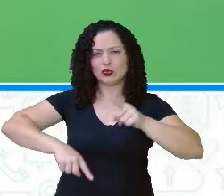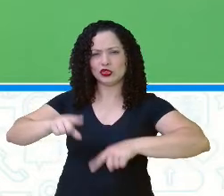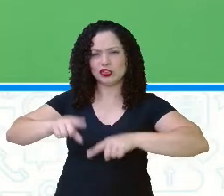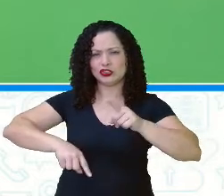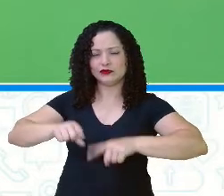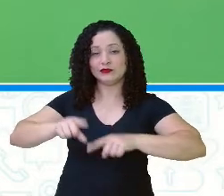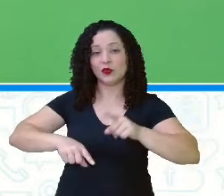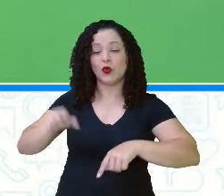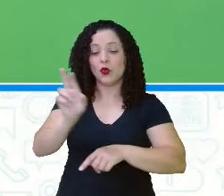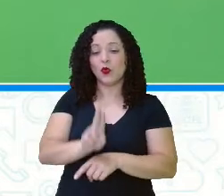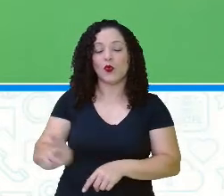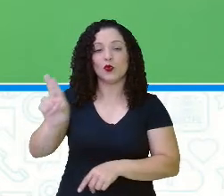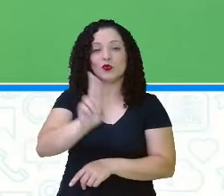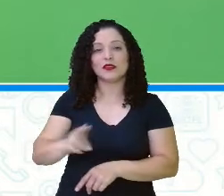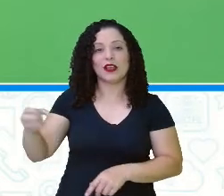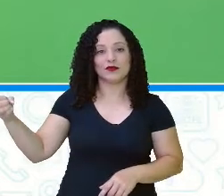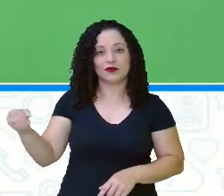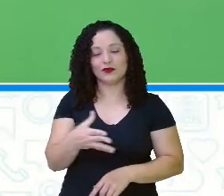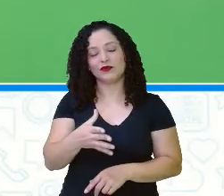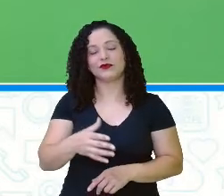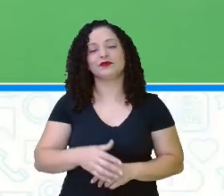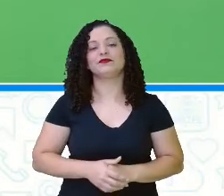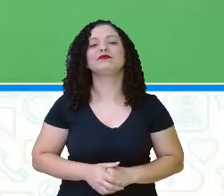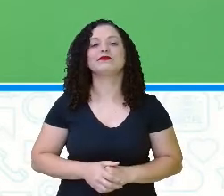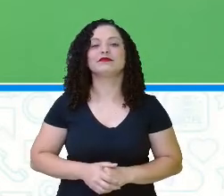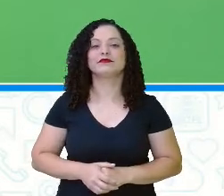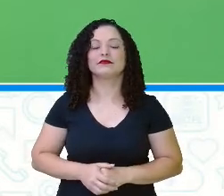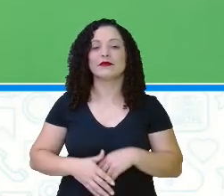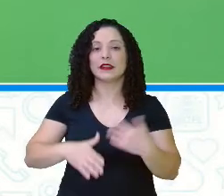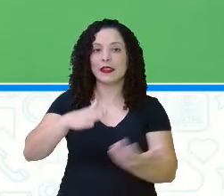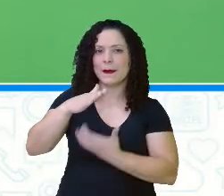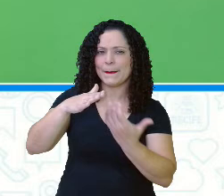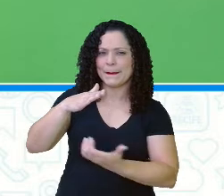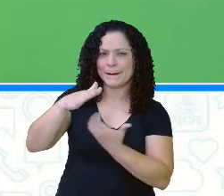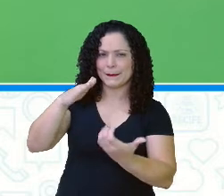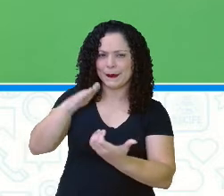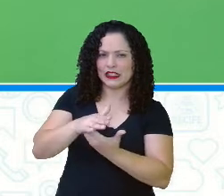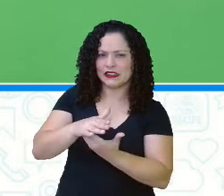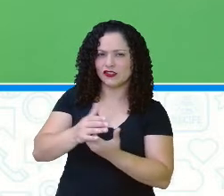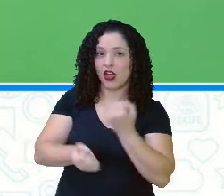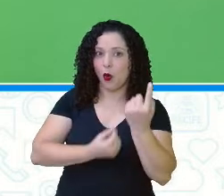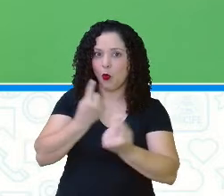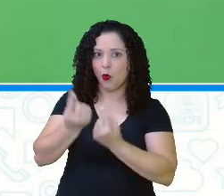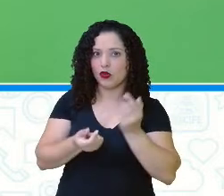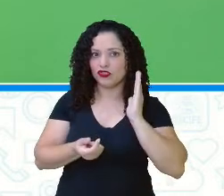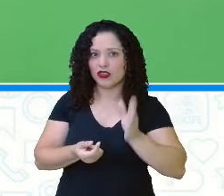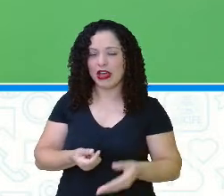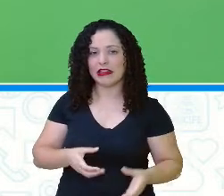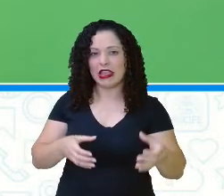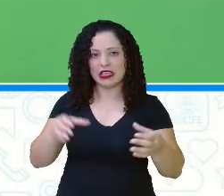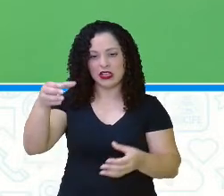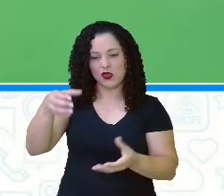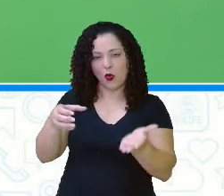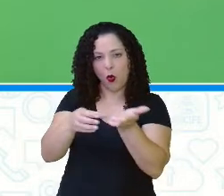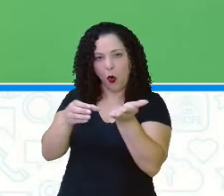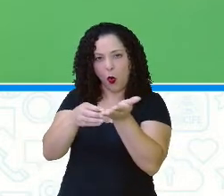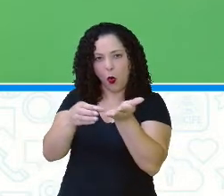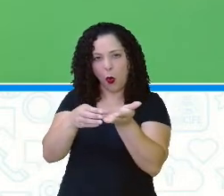vai utilizar, em algumas empresas, inclusive, já aboliram a utilização dos copos descartáveis. Cada um leva seu copo ou sua